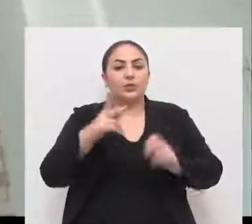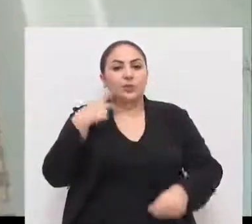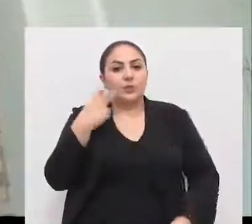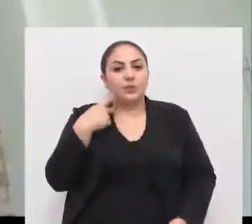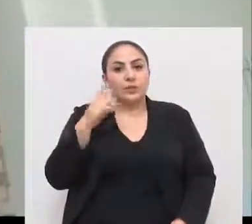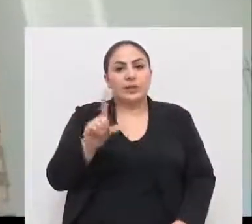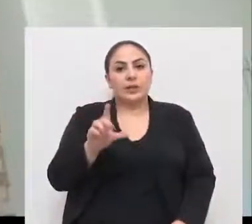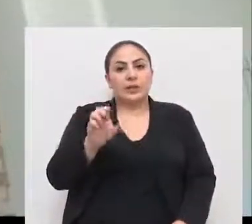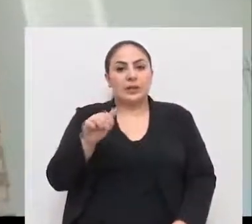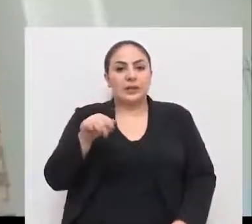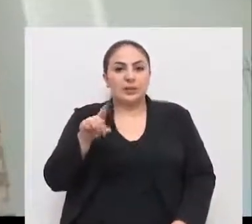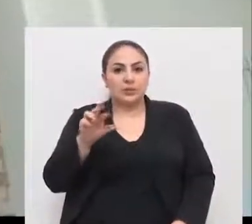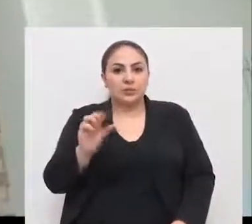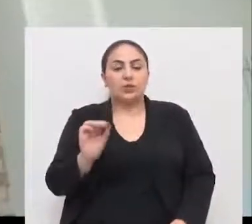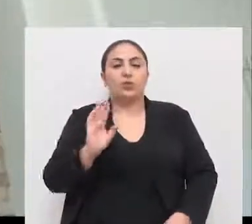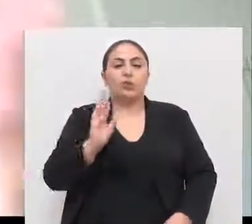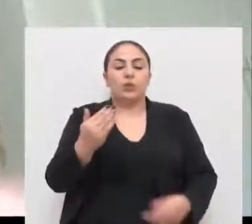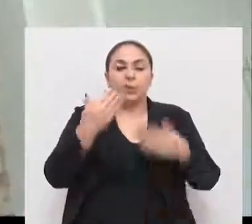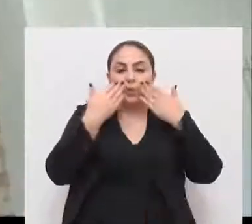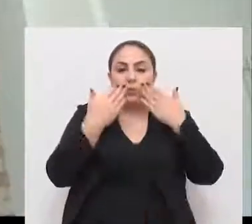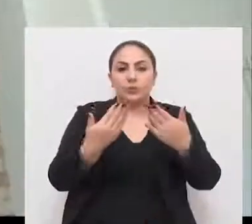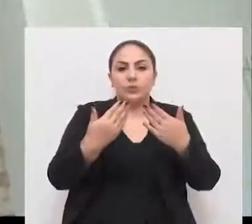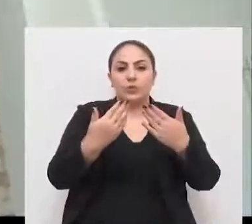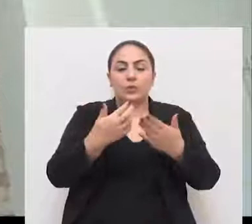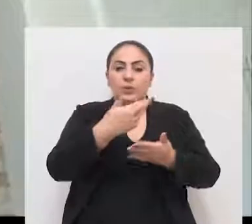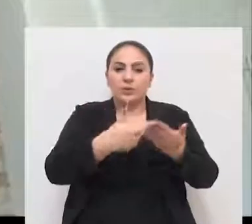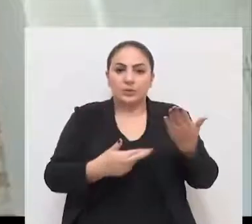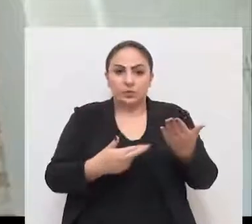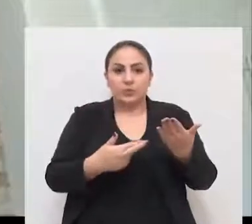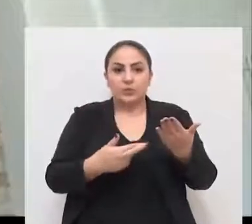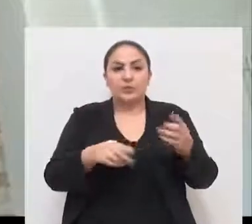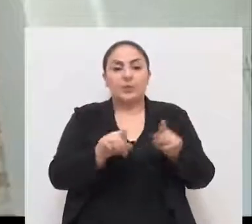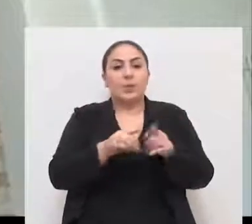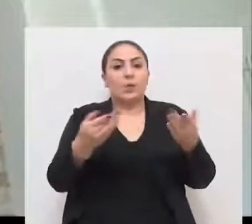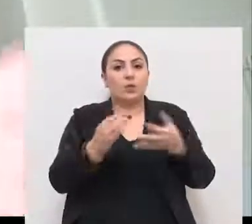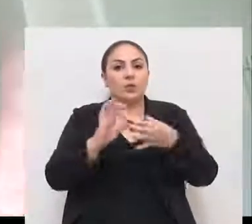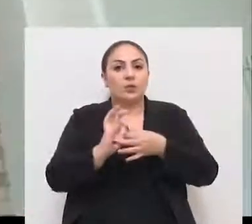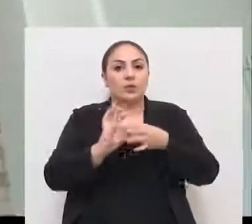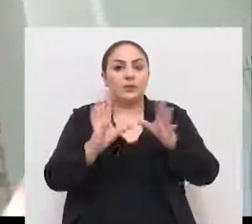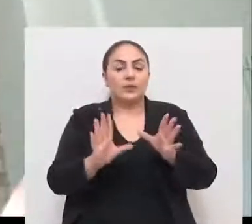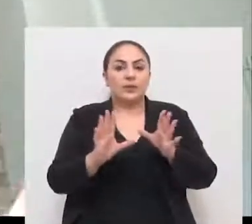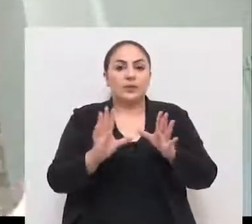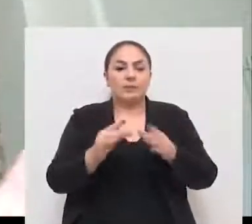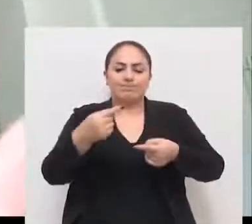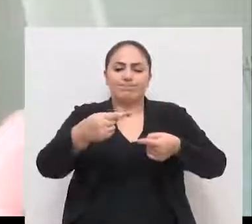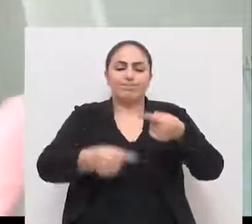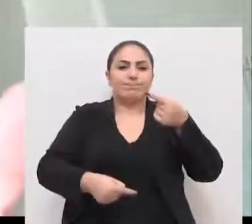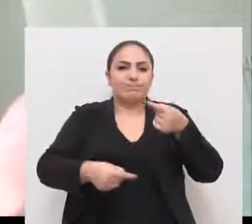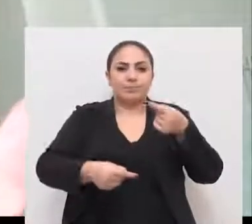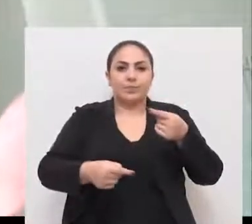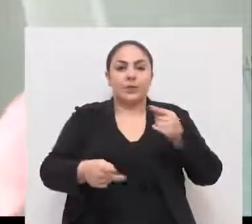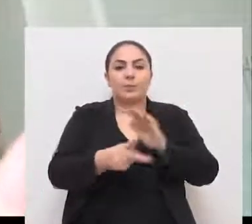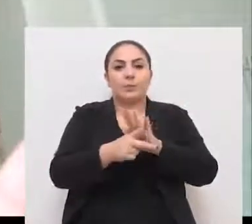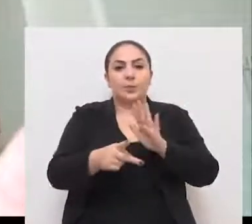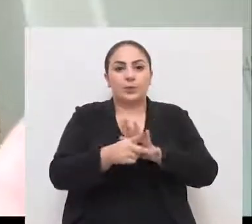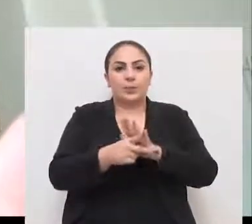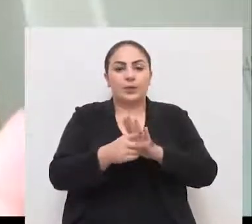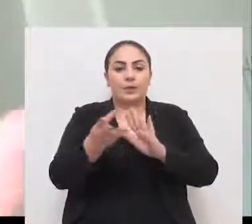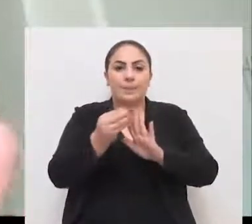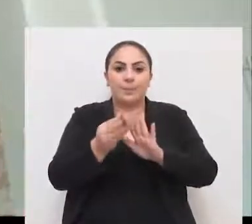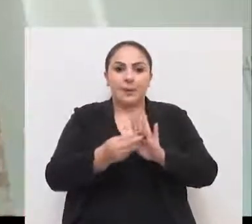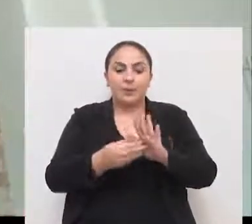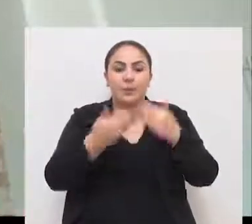Leandro Gozo, que já apresentou o parecer, e hoje mesmo nós deliberamos pela inconstitucionalidade da